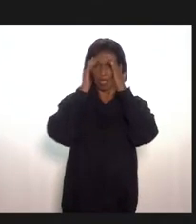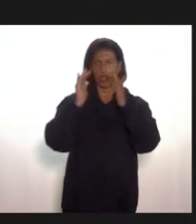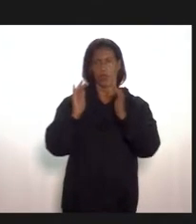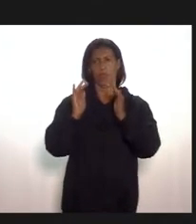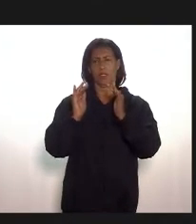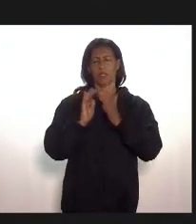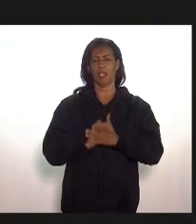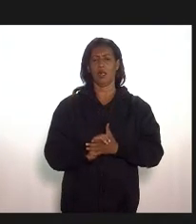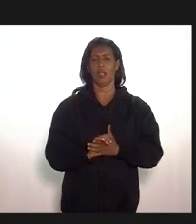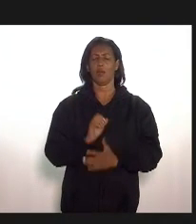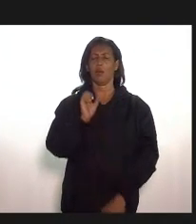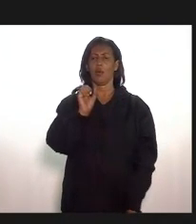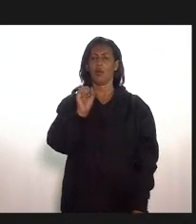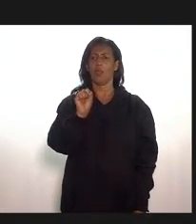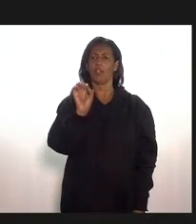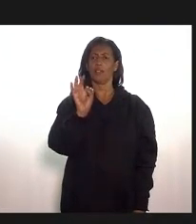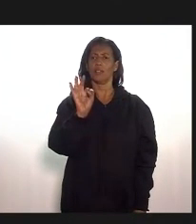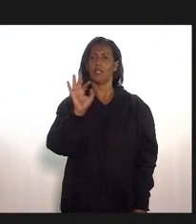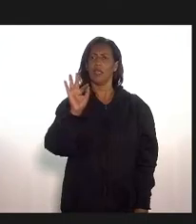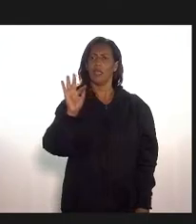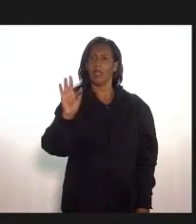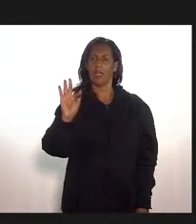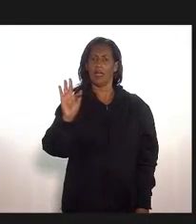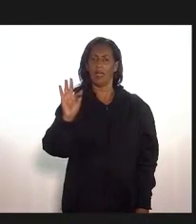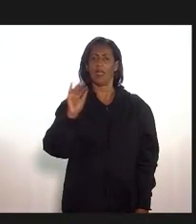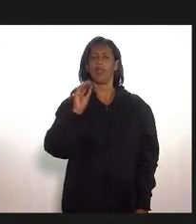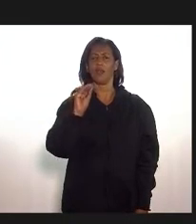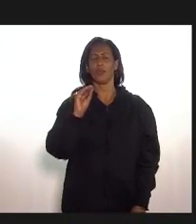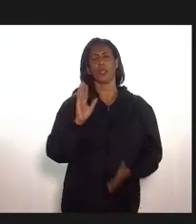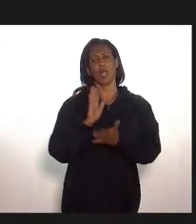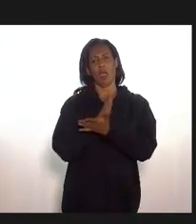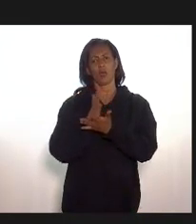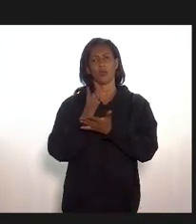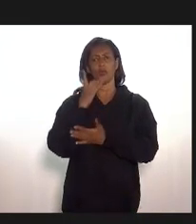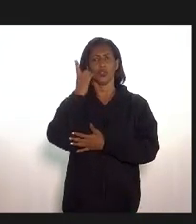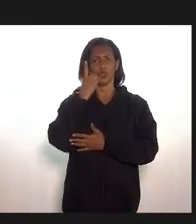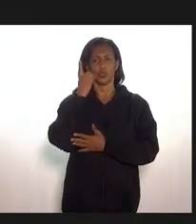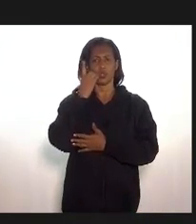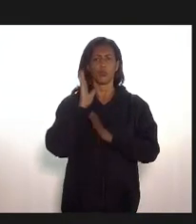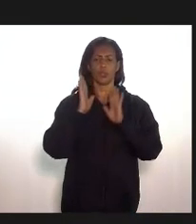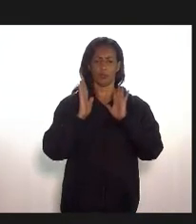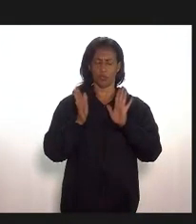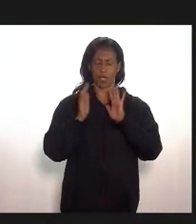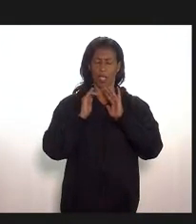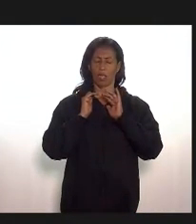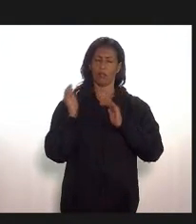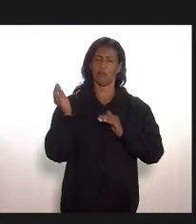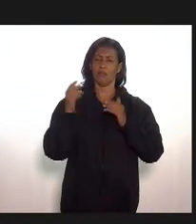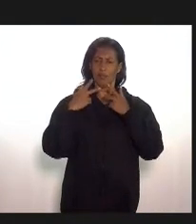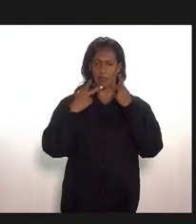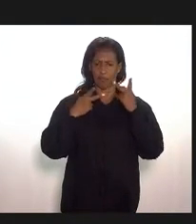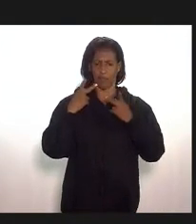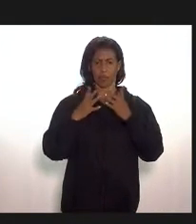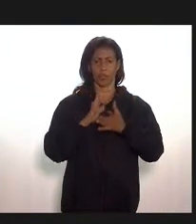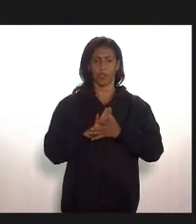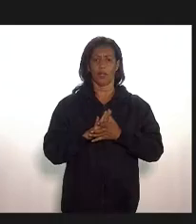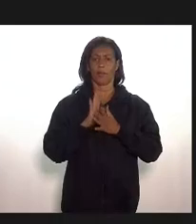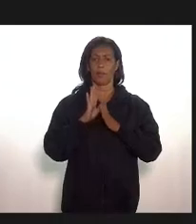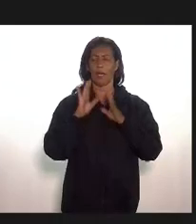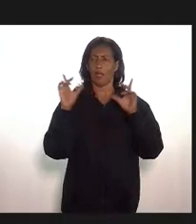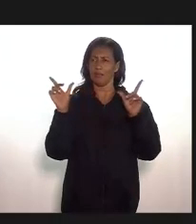a decisão do STF, o que foi colocado aqui por alguns deputados. De fato, a competência para